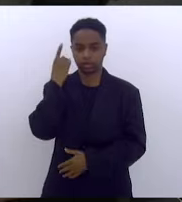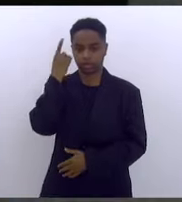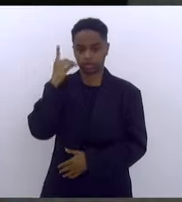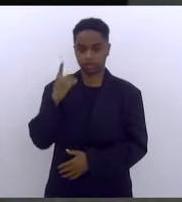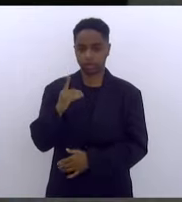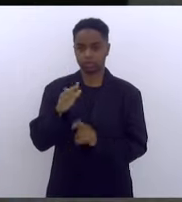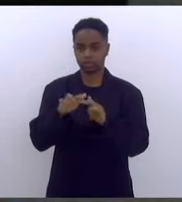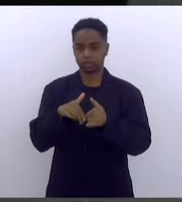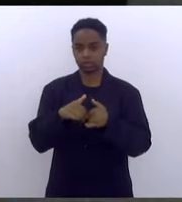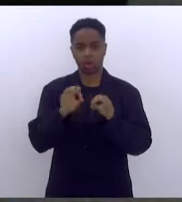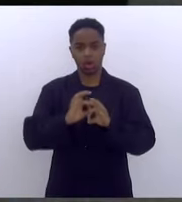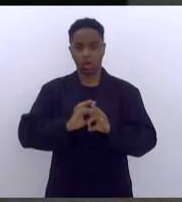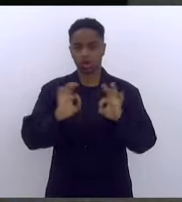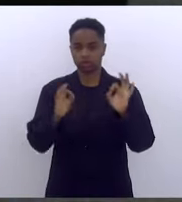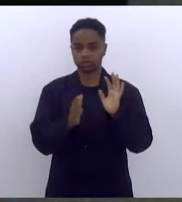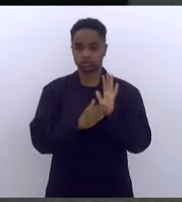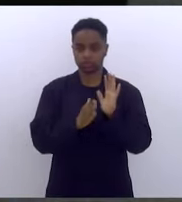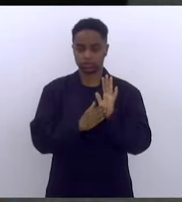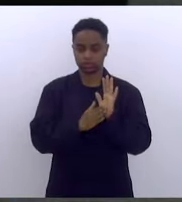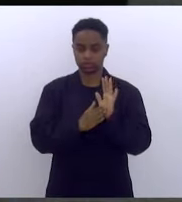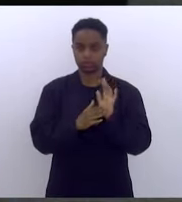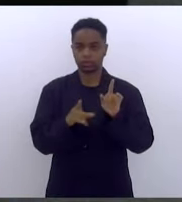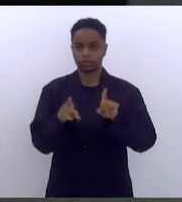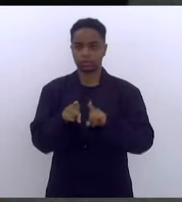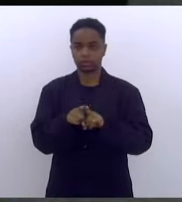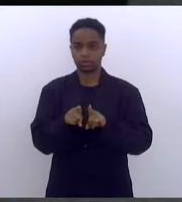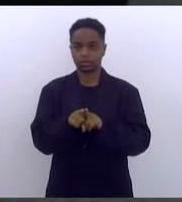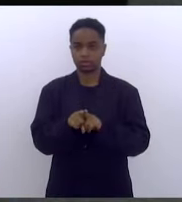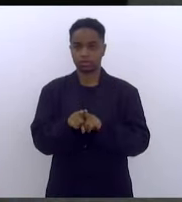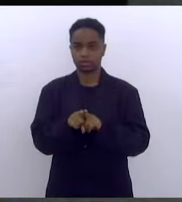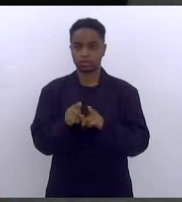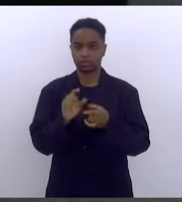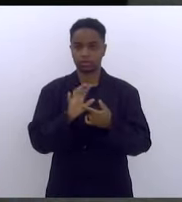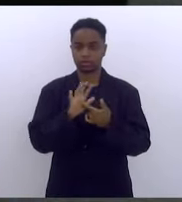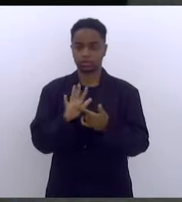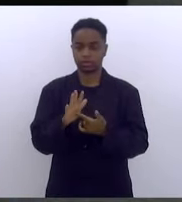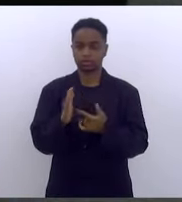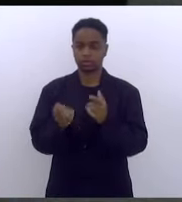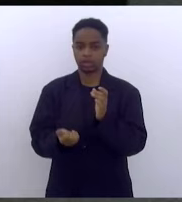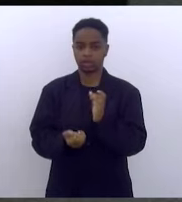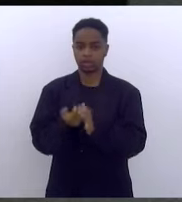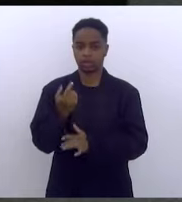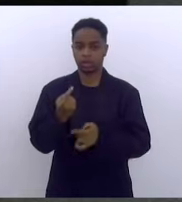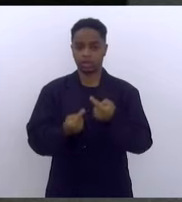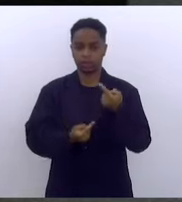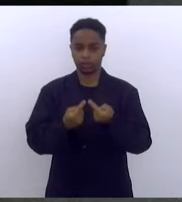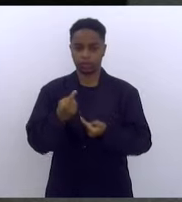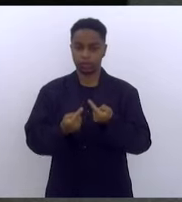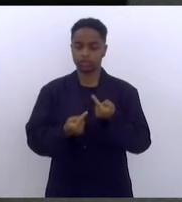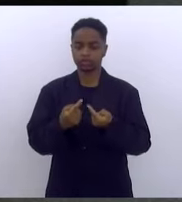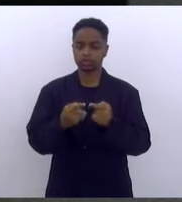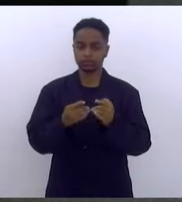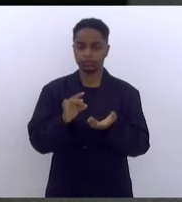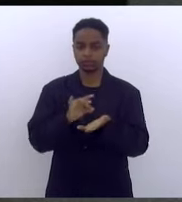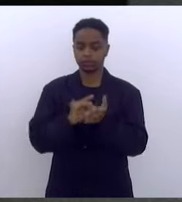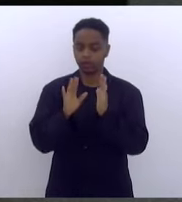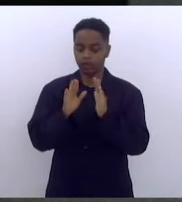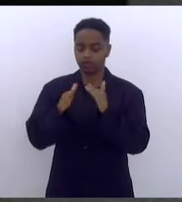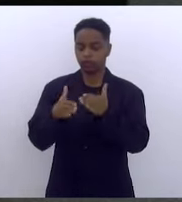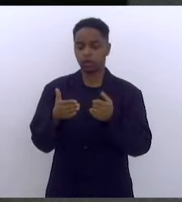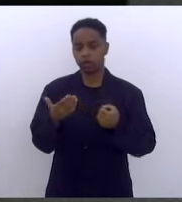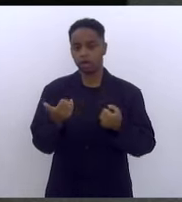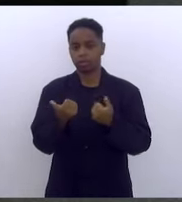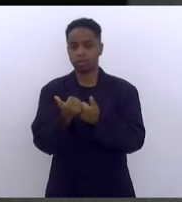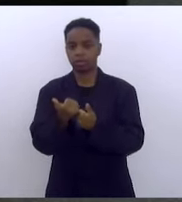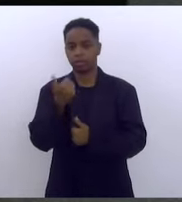pela excelente proposição, trazer aí a criação de políticas afirmativas voltadas para as mães